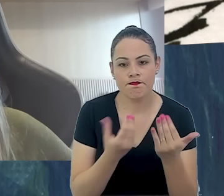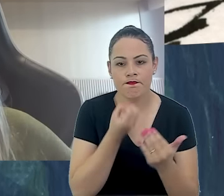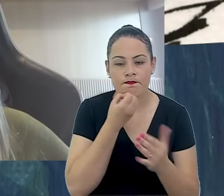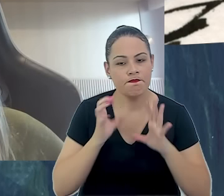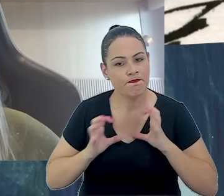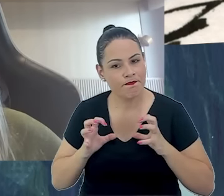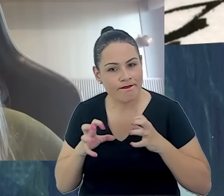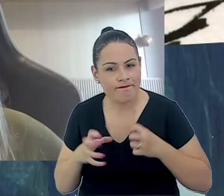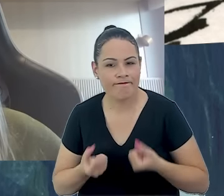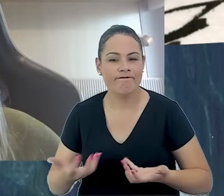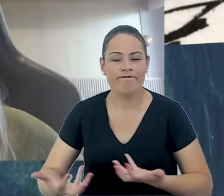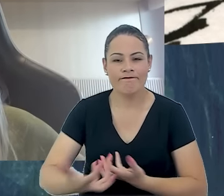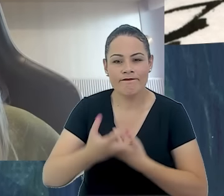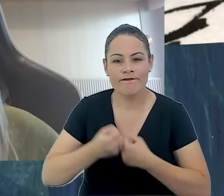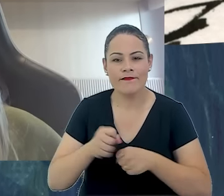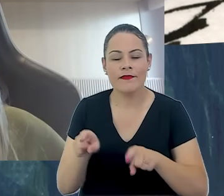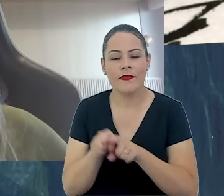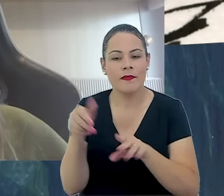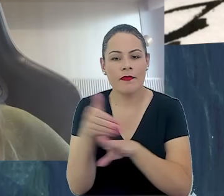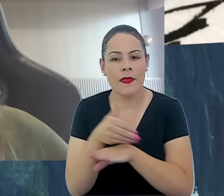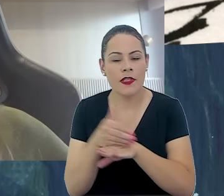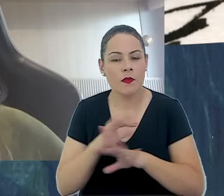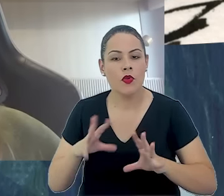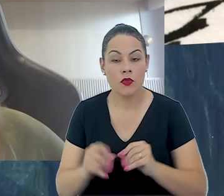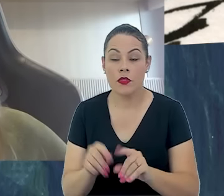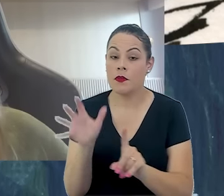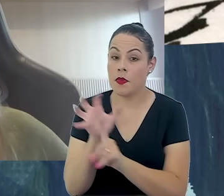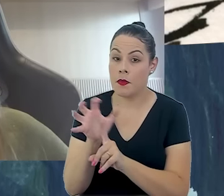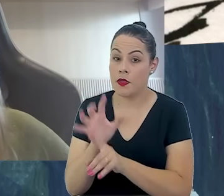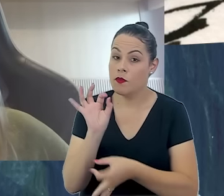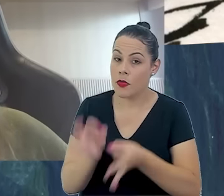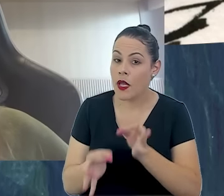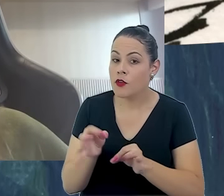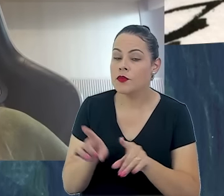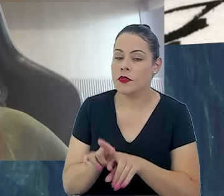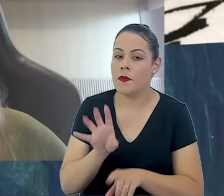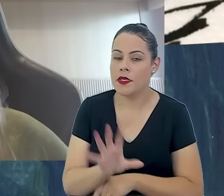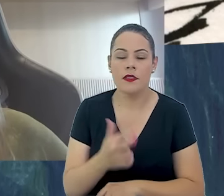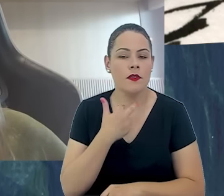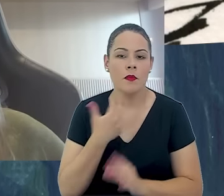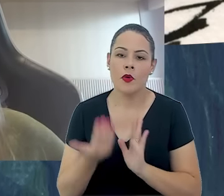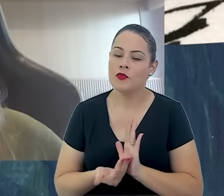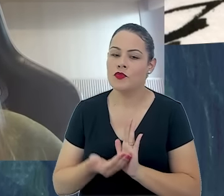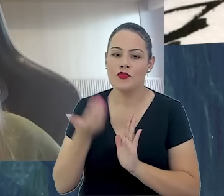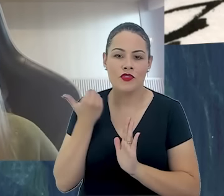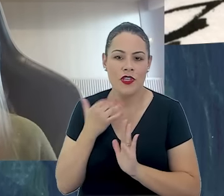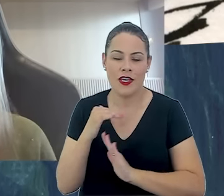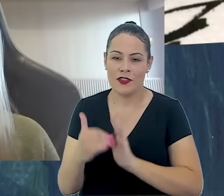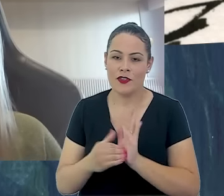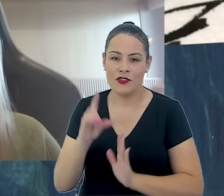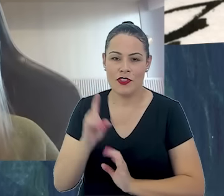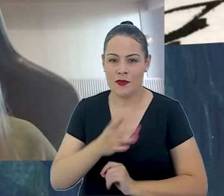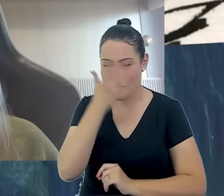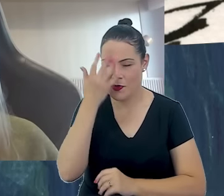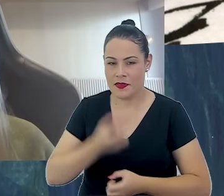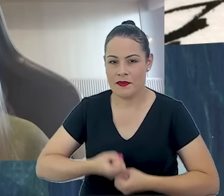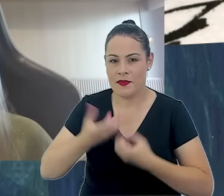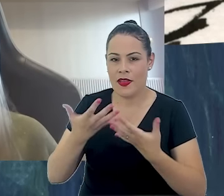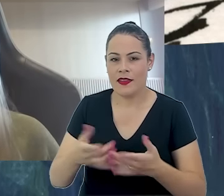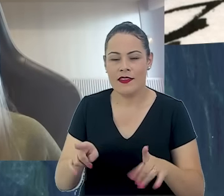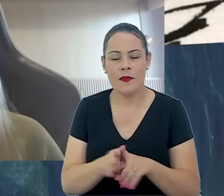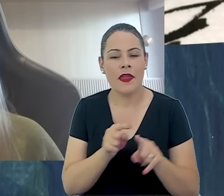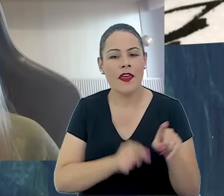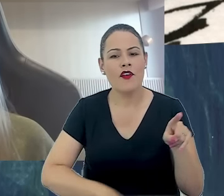que ter um engajamento, e essa transição tem que ser justa. Então, a gente não pode, né, tirar isso, e eu volto lá no meu